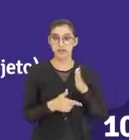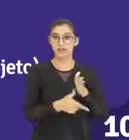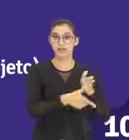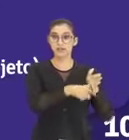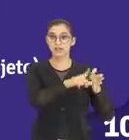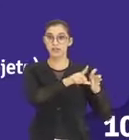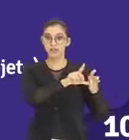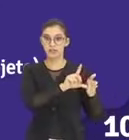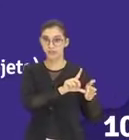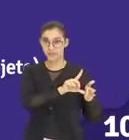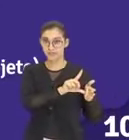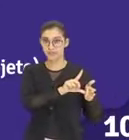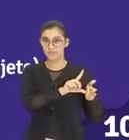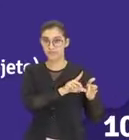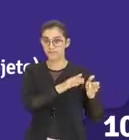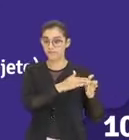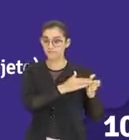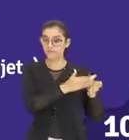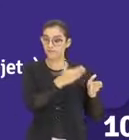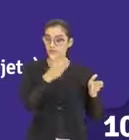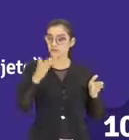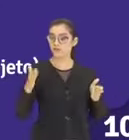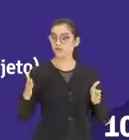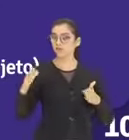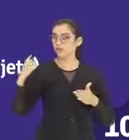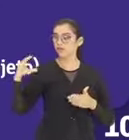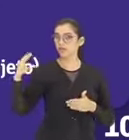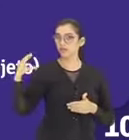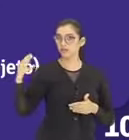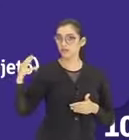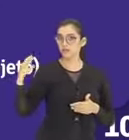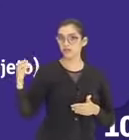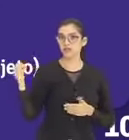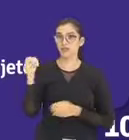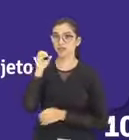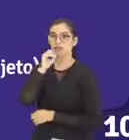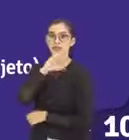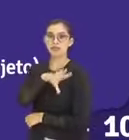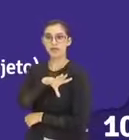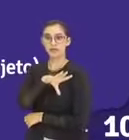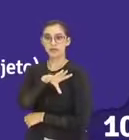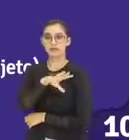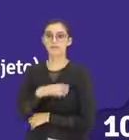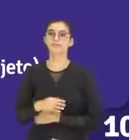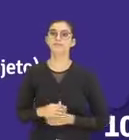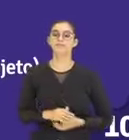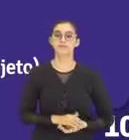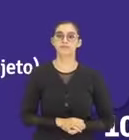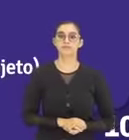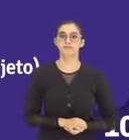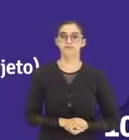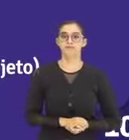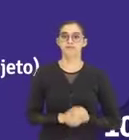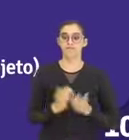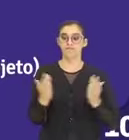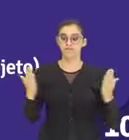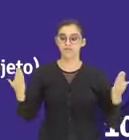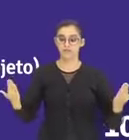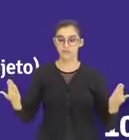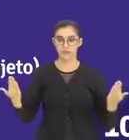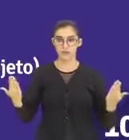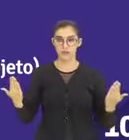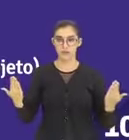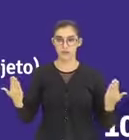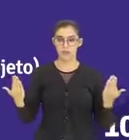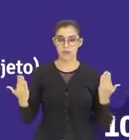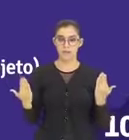Principal diferença entre a ciência de Aristóteles e a ciência antiga e a ciência moderna, tá? Principal diferença